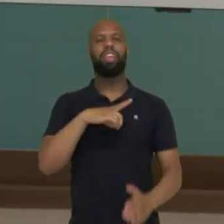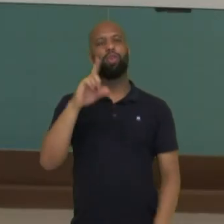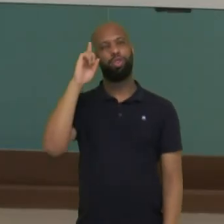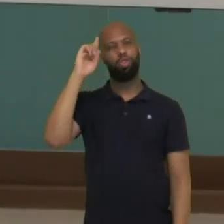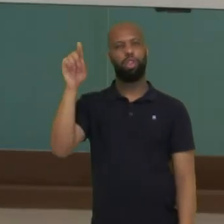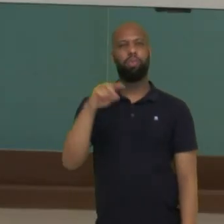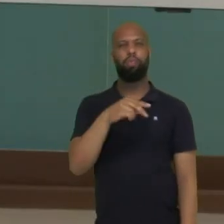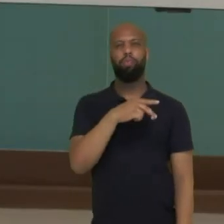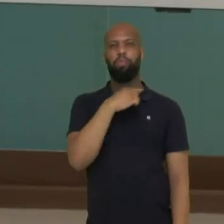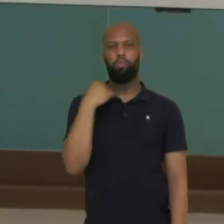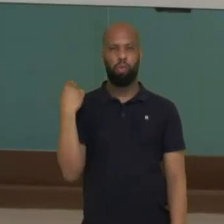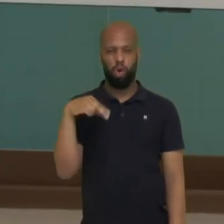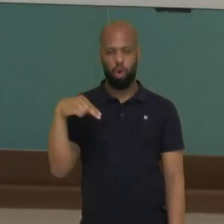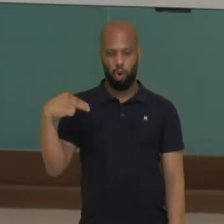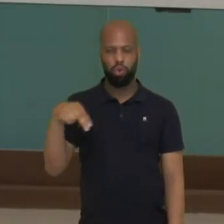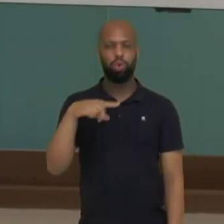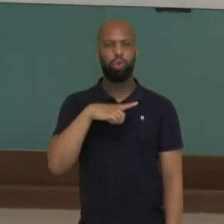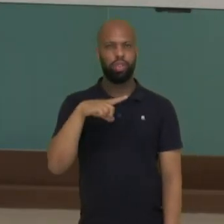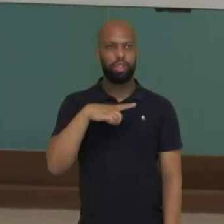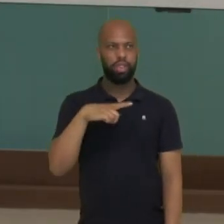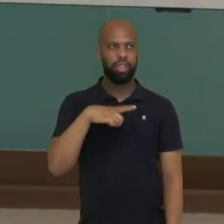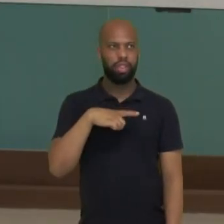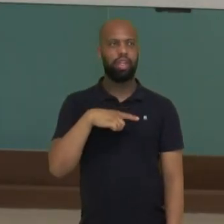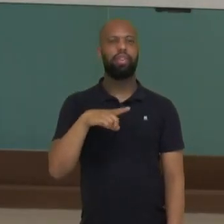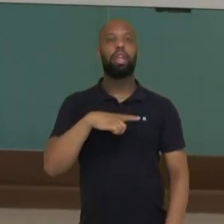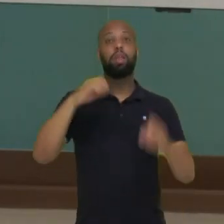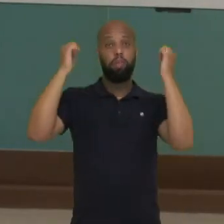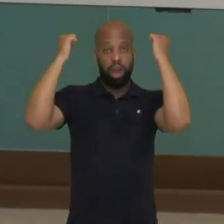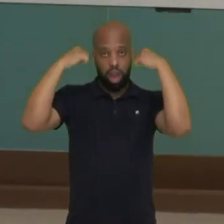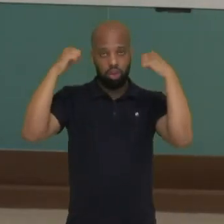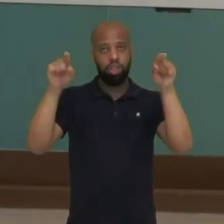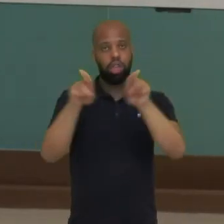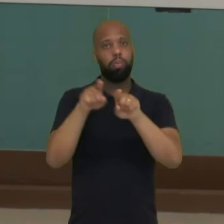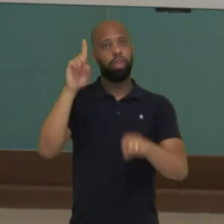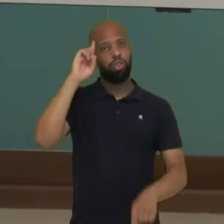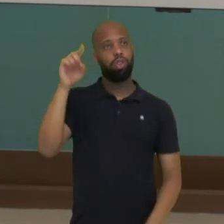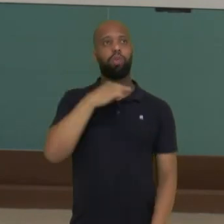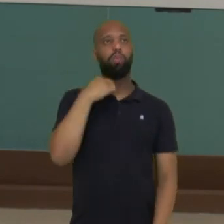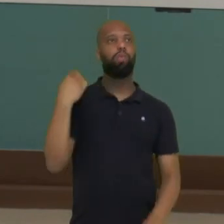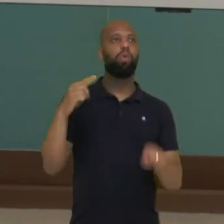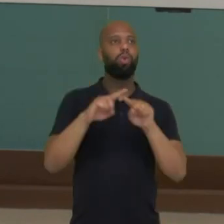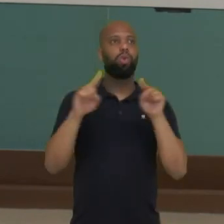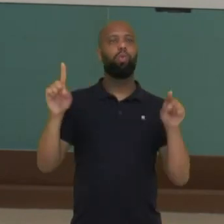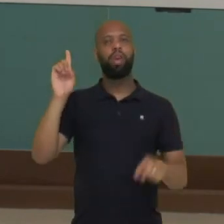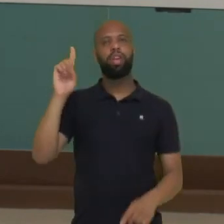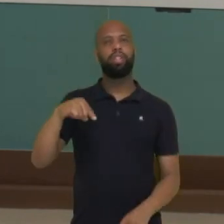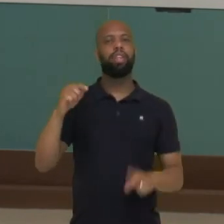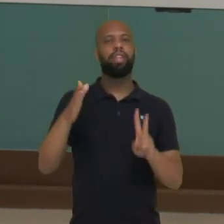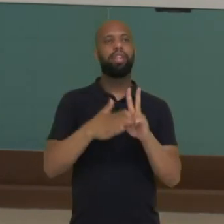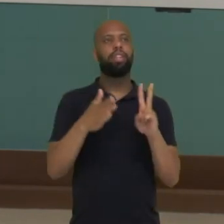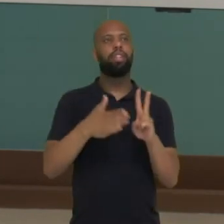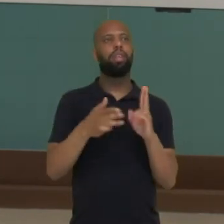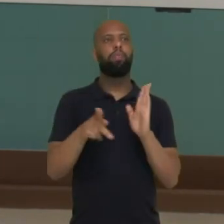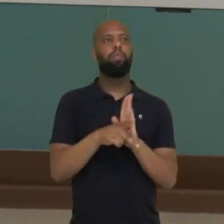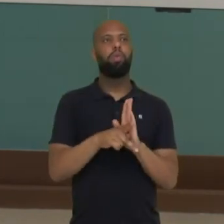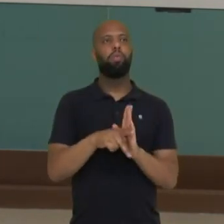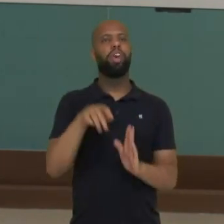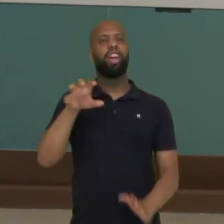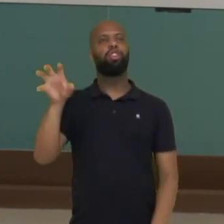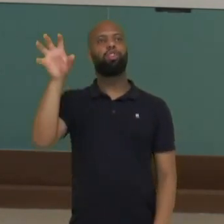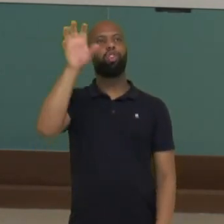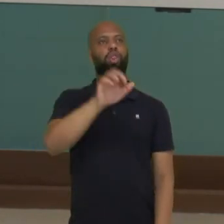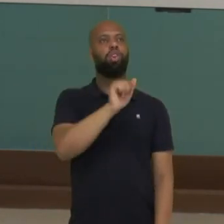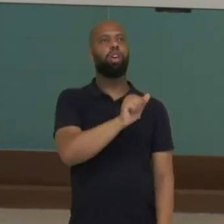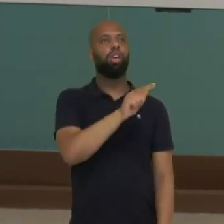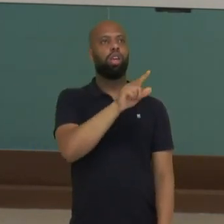finados, temos outros, o dia dos mortos no México, mas os indígenas do Alto Xingu fazem aí uma semana,